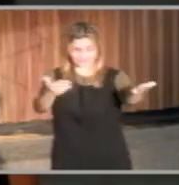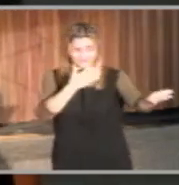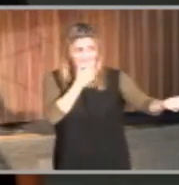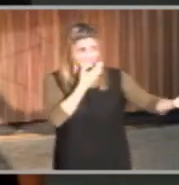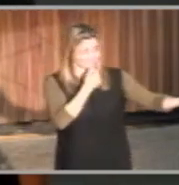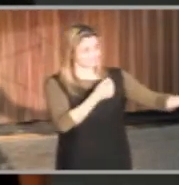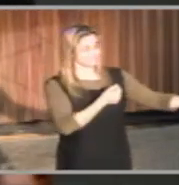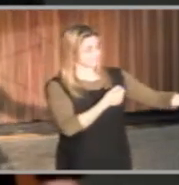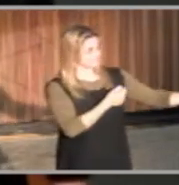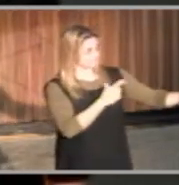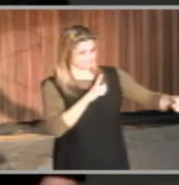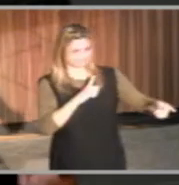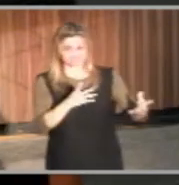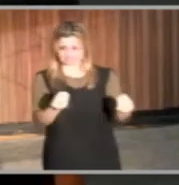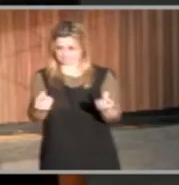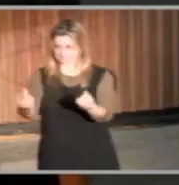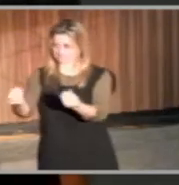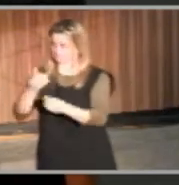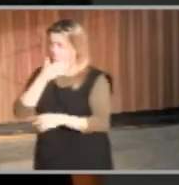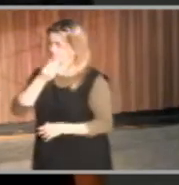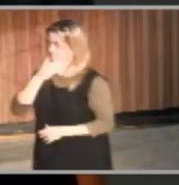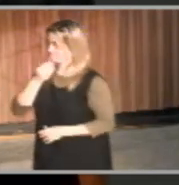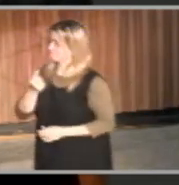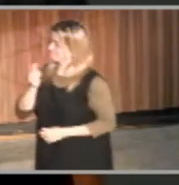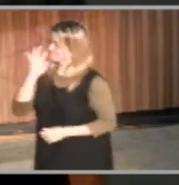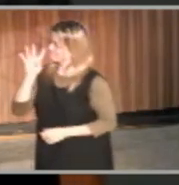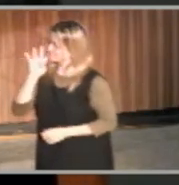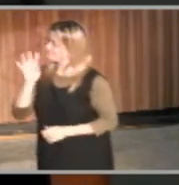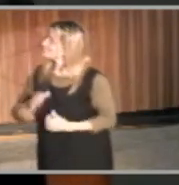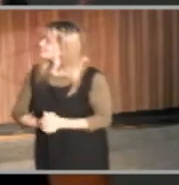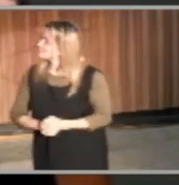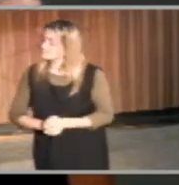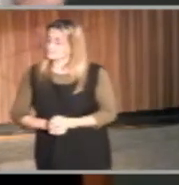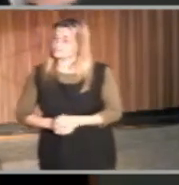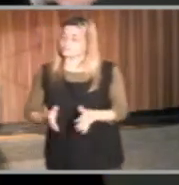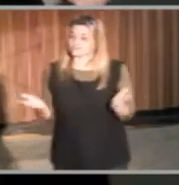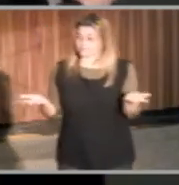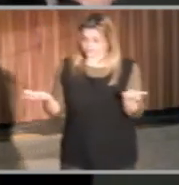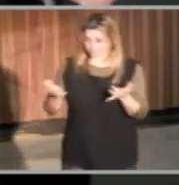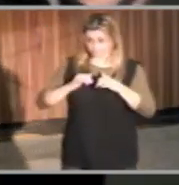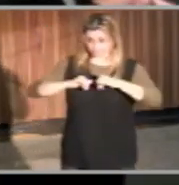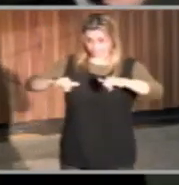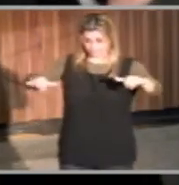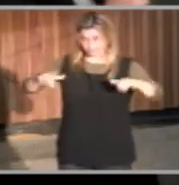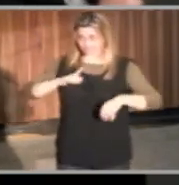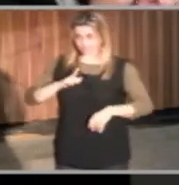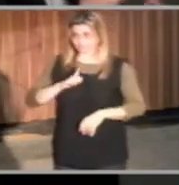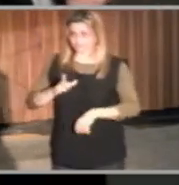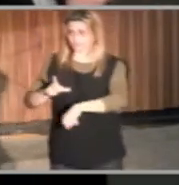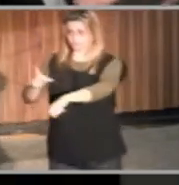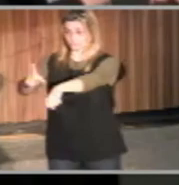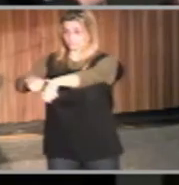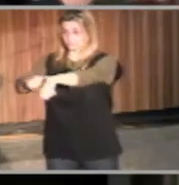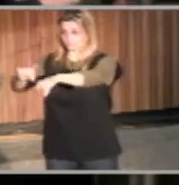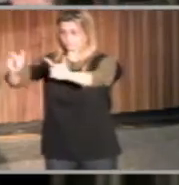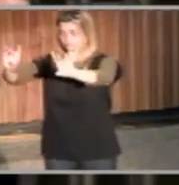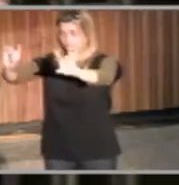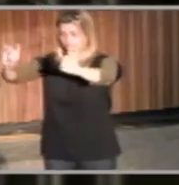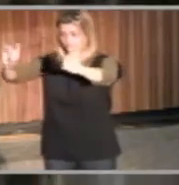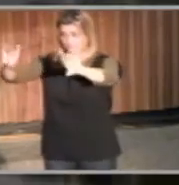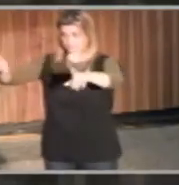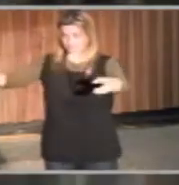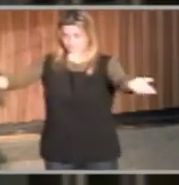pé. Tem bastante homem aqui, rapaz. Olha que legal. Olha, é o seguinte. A gente preparou um horário especial para